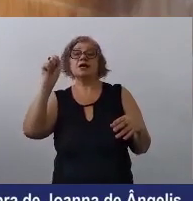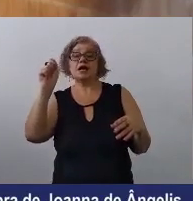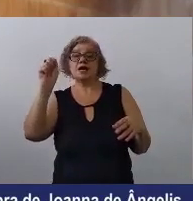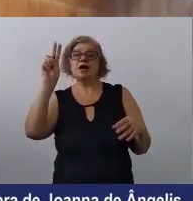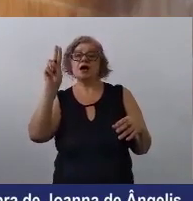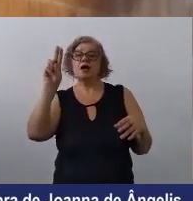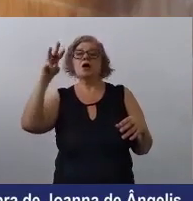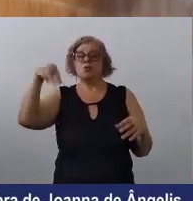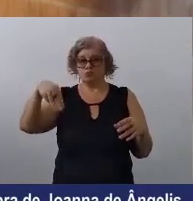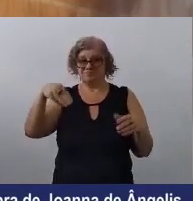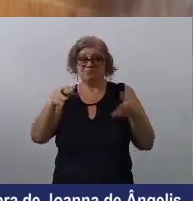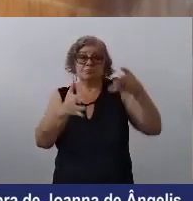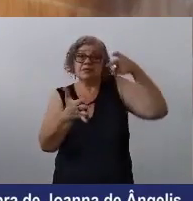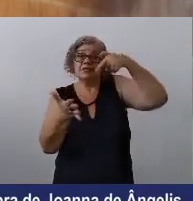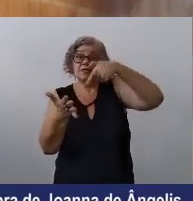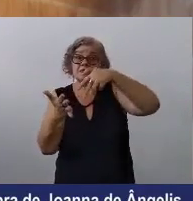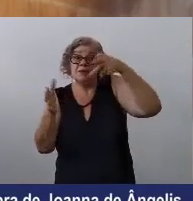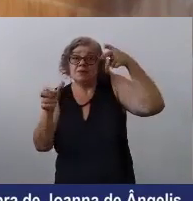Jesus.